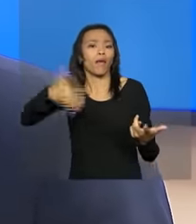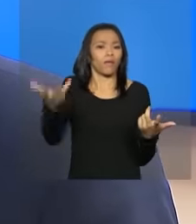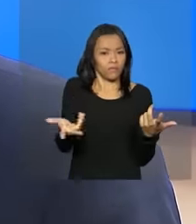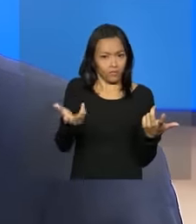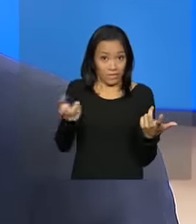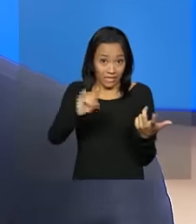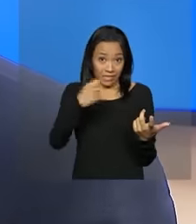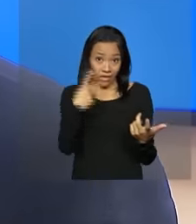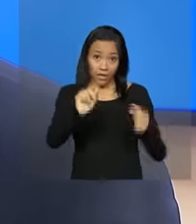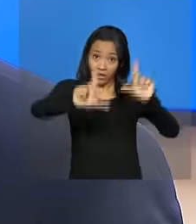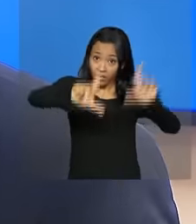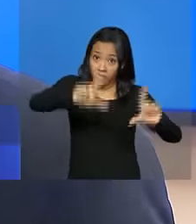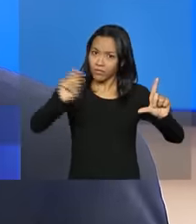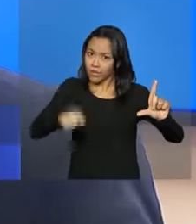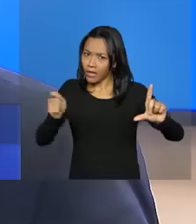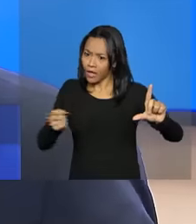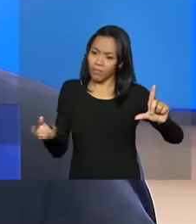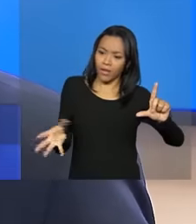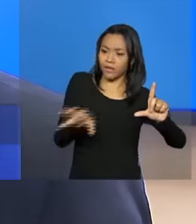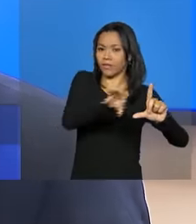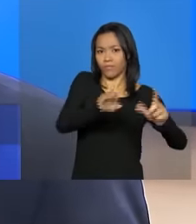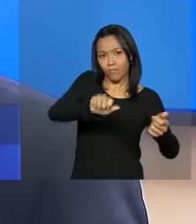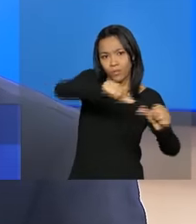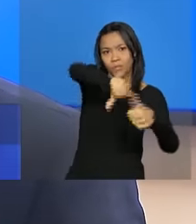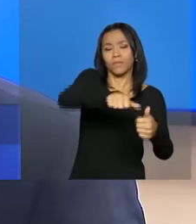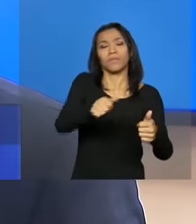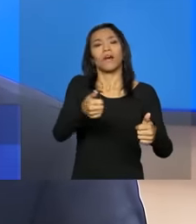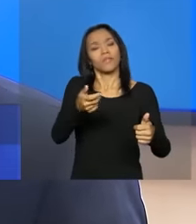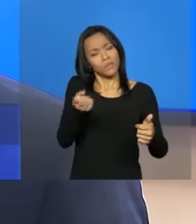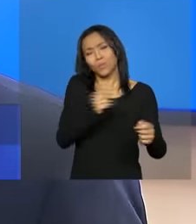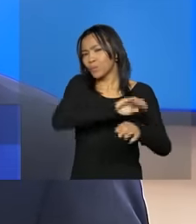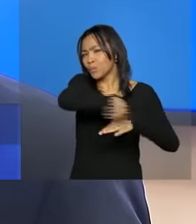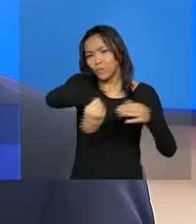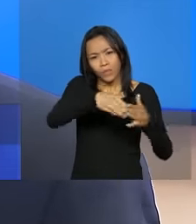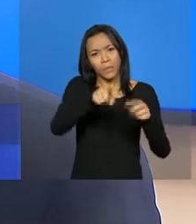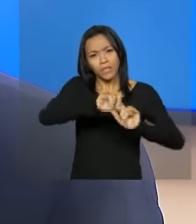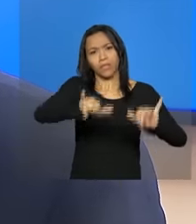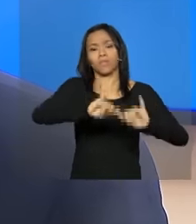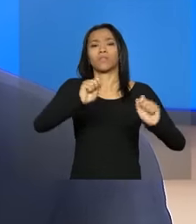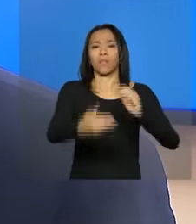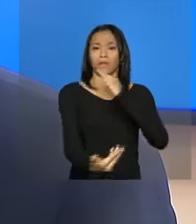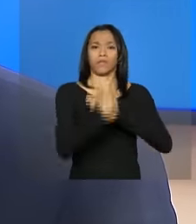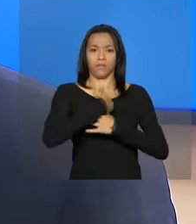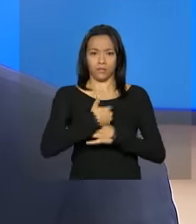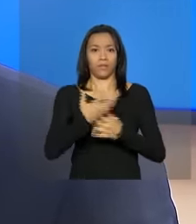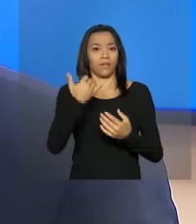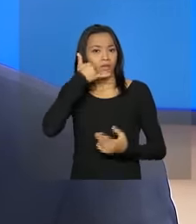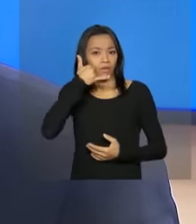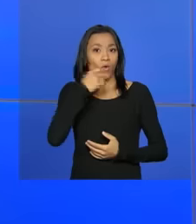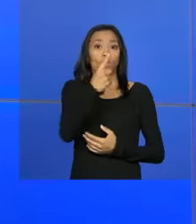televisão dele é capaz de receber tudo isso pode ser acessado Por meio dessa desse número